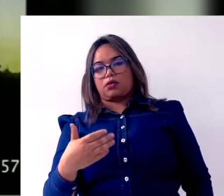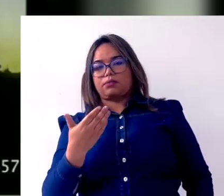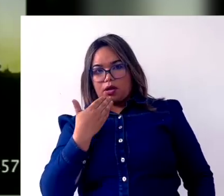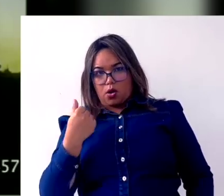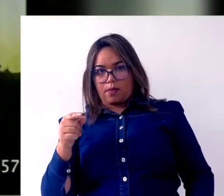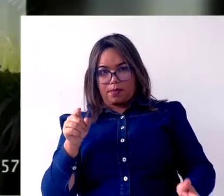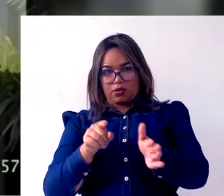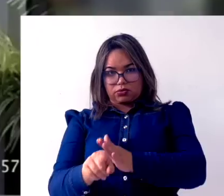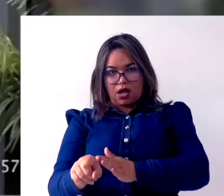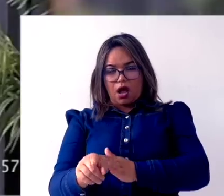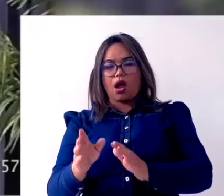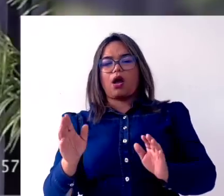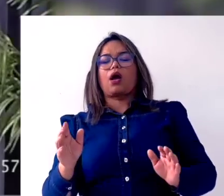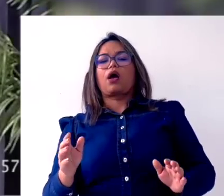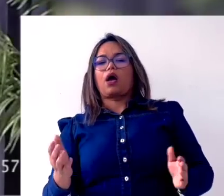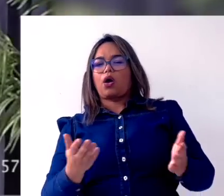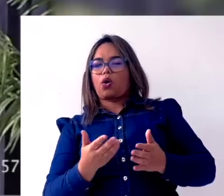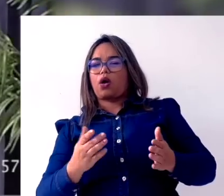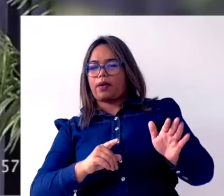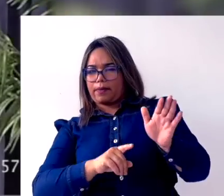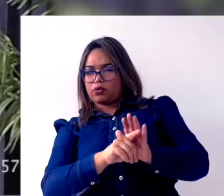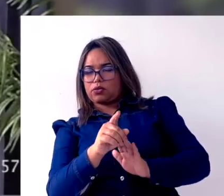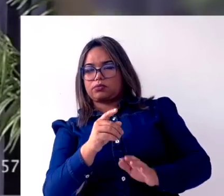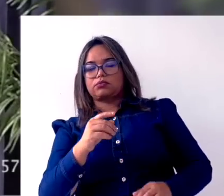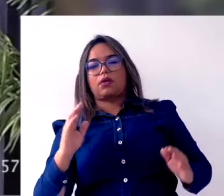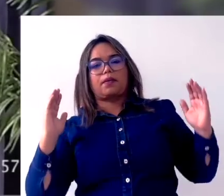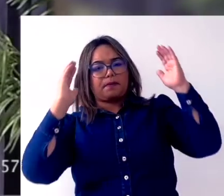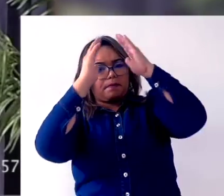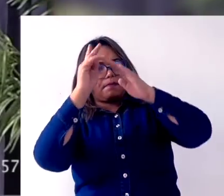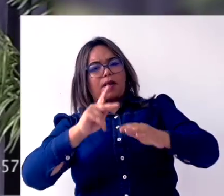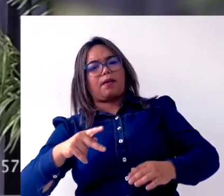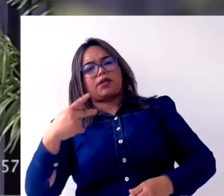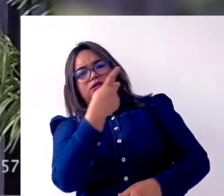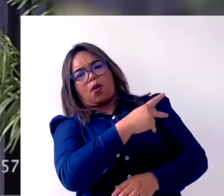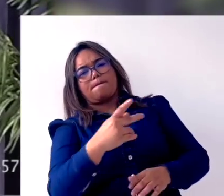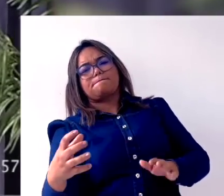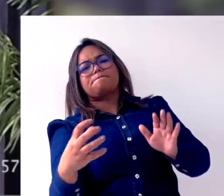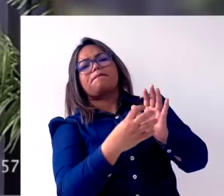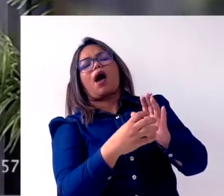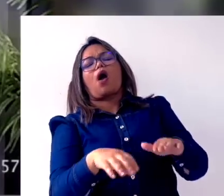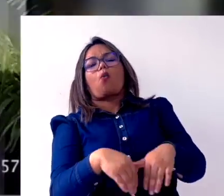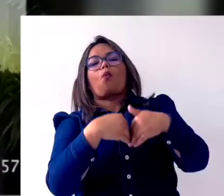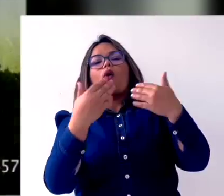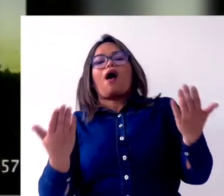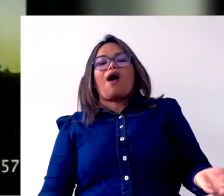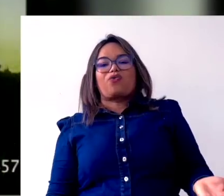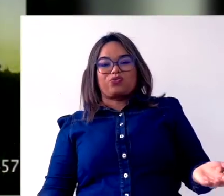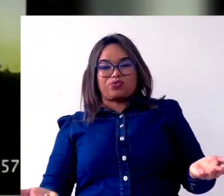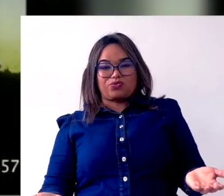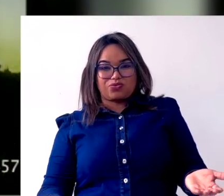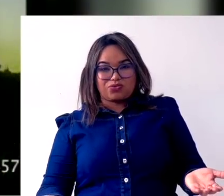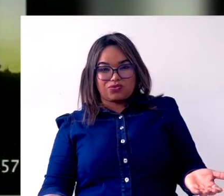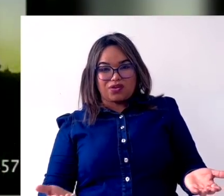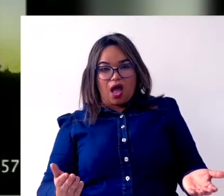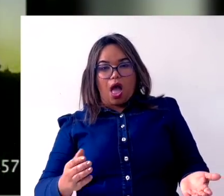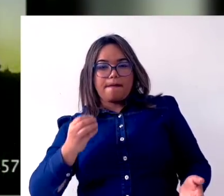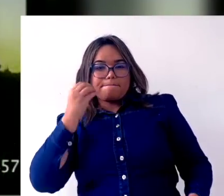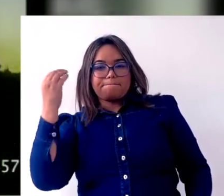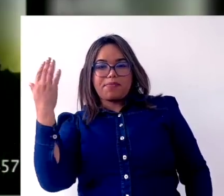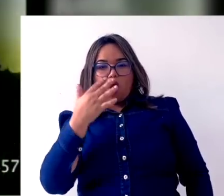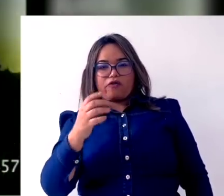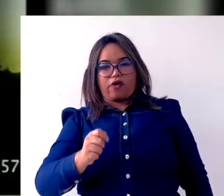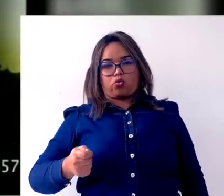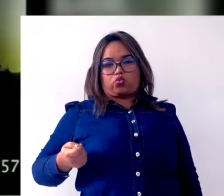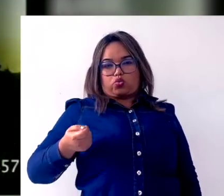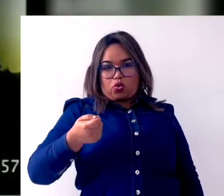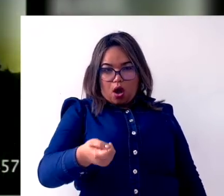que nós não perguntamos então? Papa, qual é a sua marca? A marca da besta deve ser o sinal da autoridade da Igreja Romana. Não